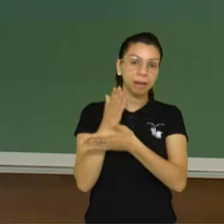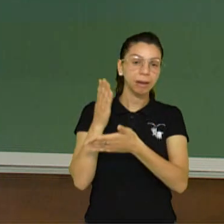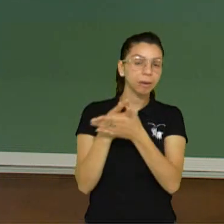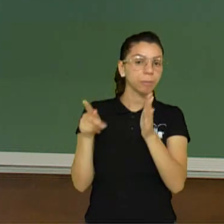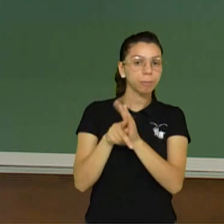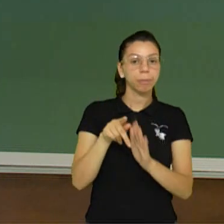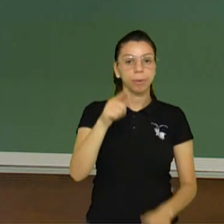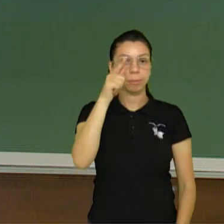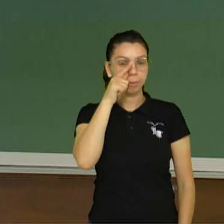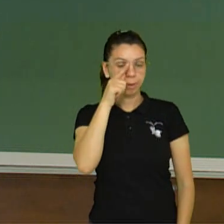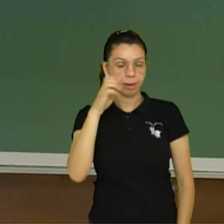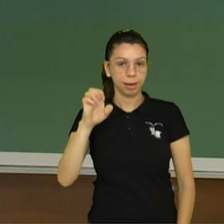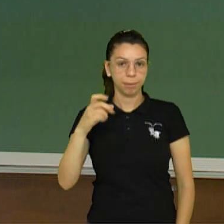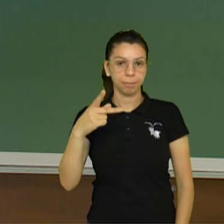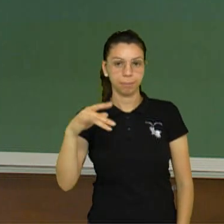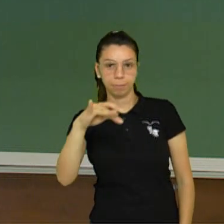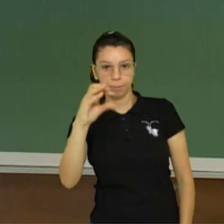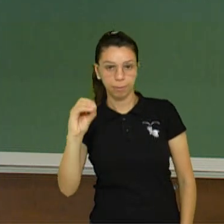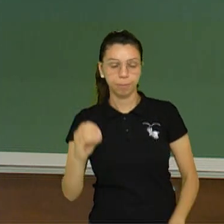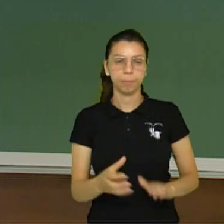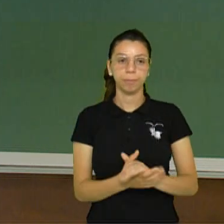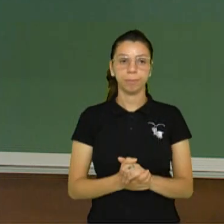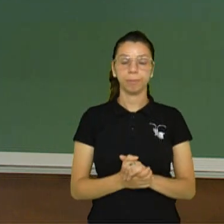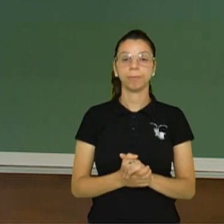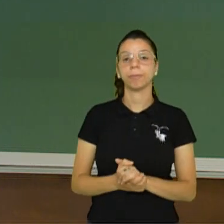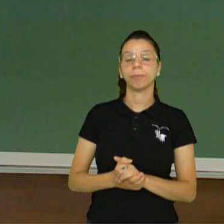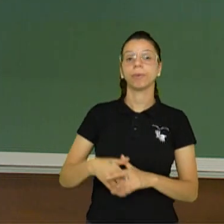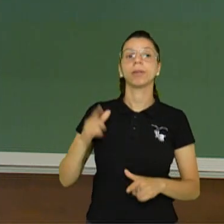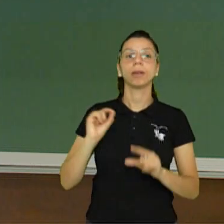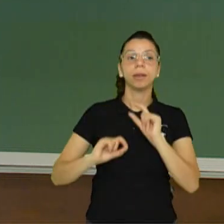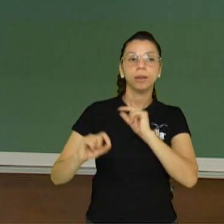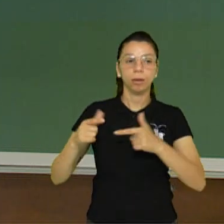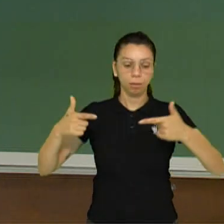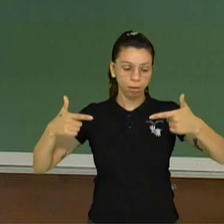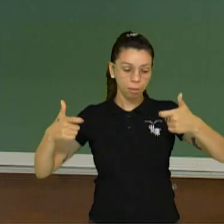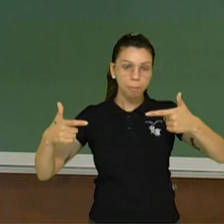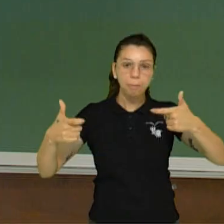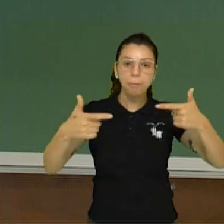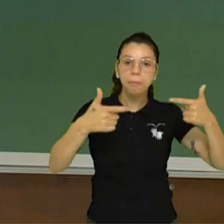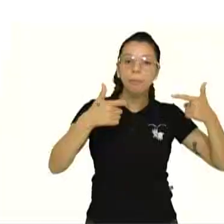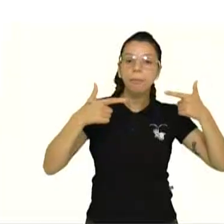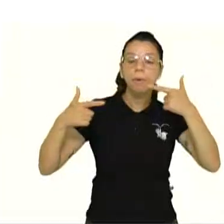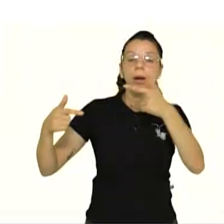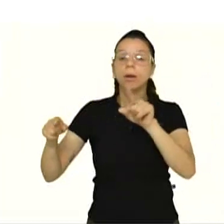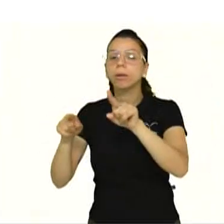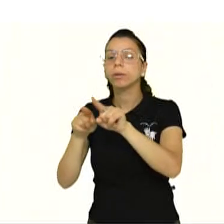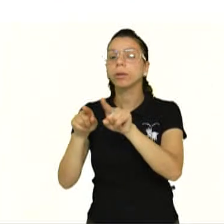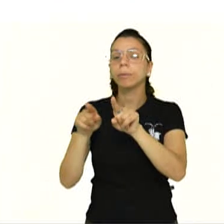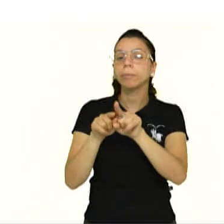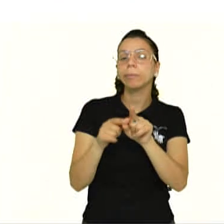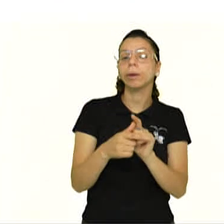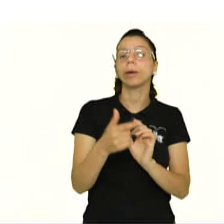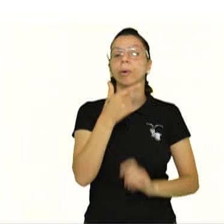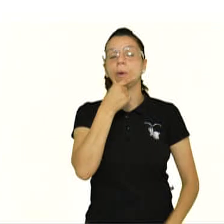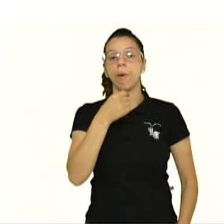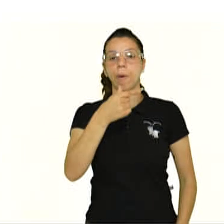Vejamos lá. As armas e os barões assinalados, que da ocidental praia